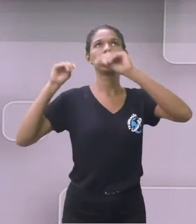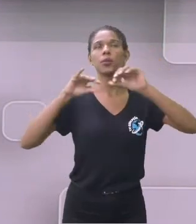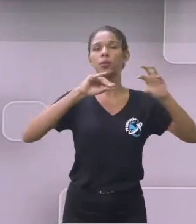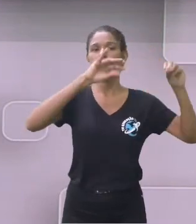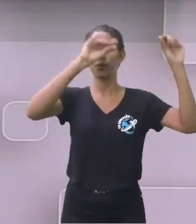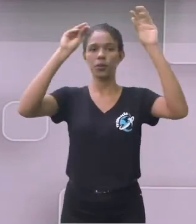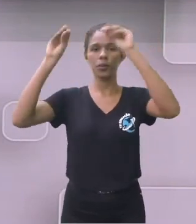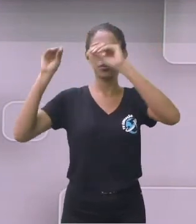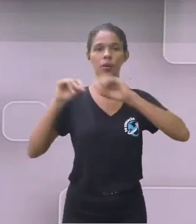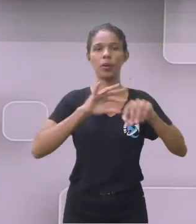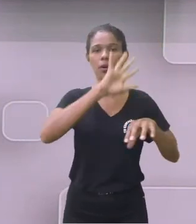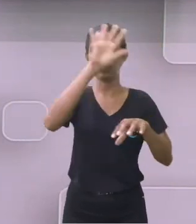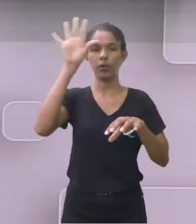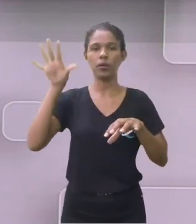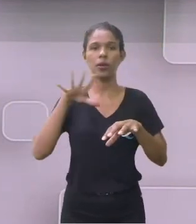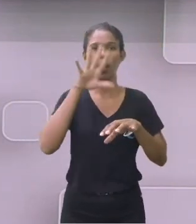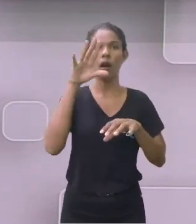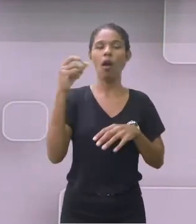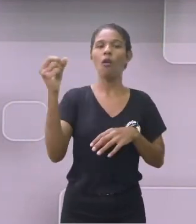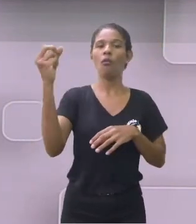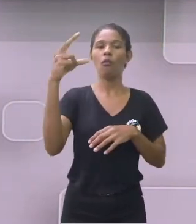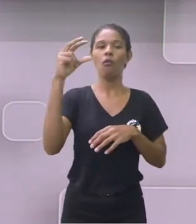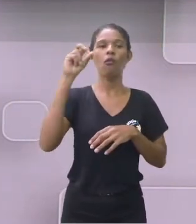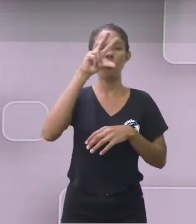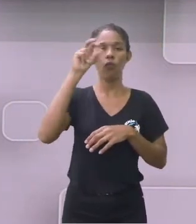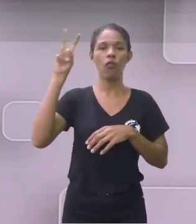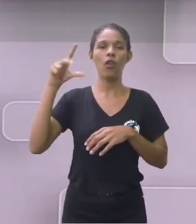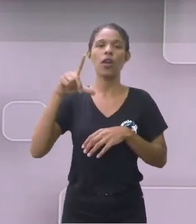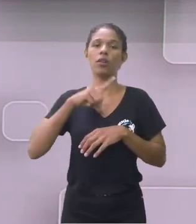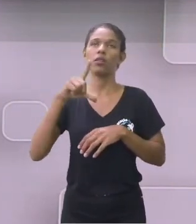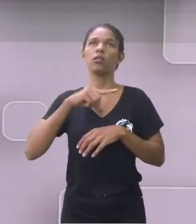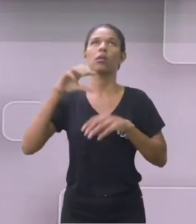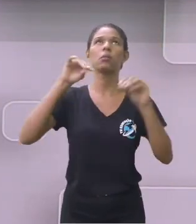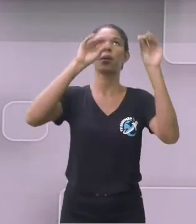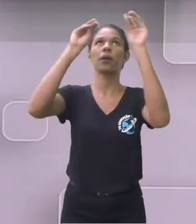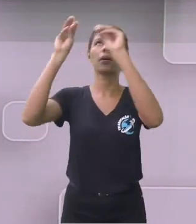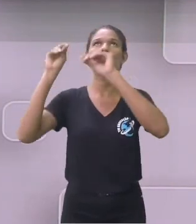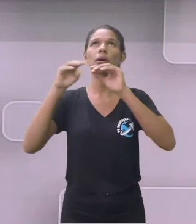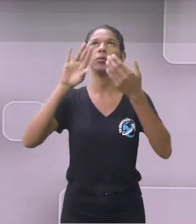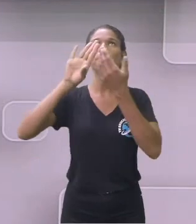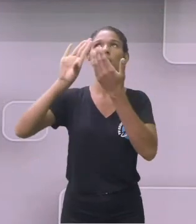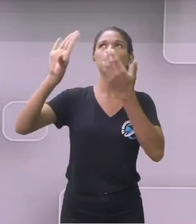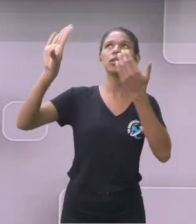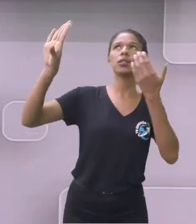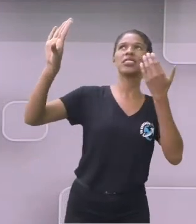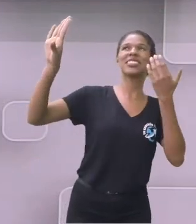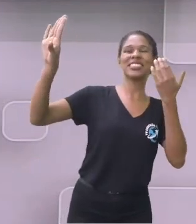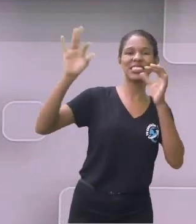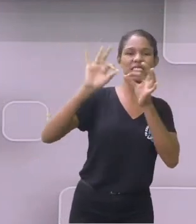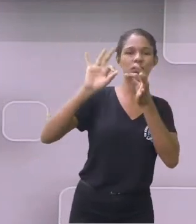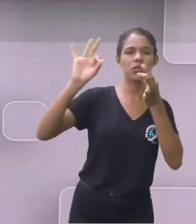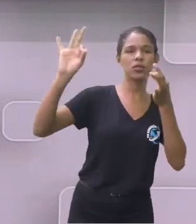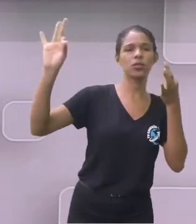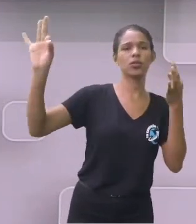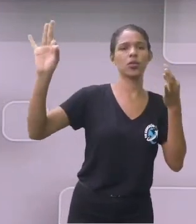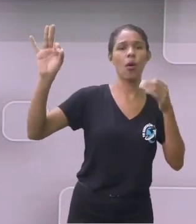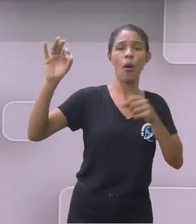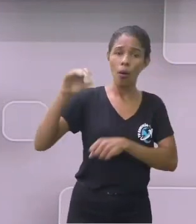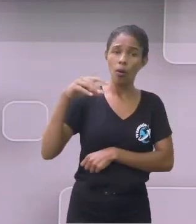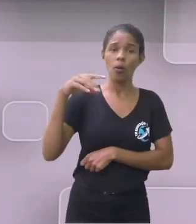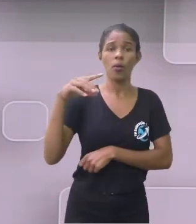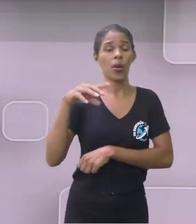respiratórias contendo vírus e que permanecem suspensas no ar por distâncias maiores a 1 metro a períodos mais